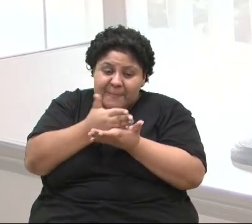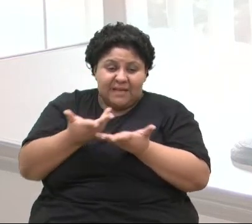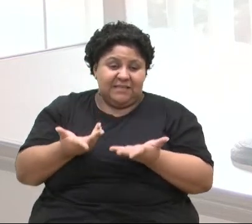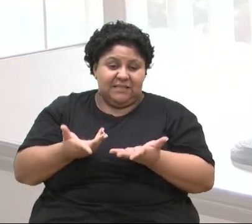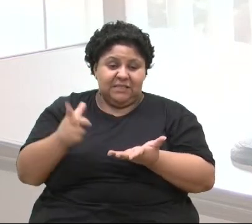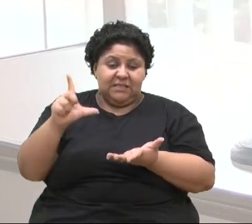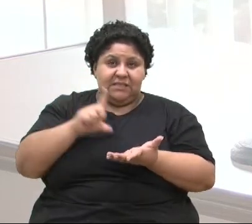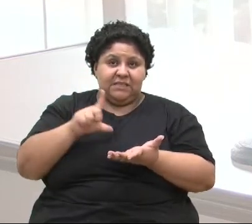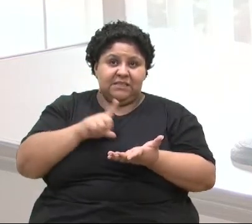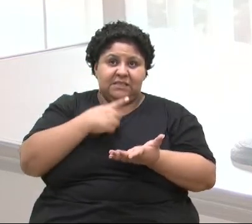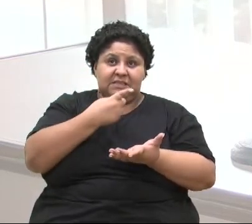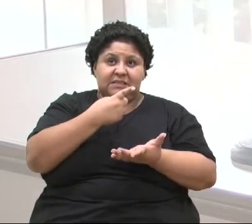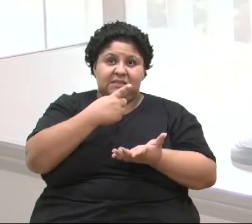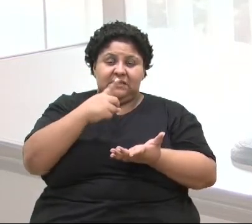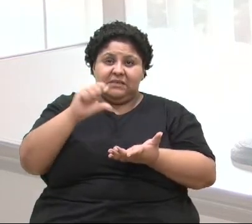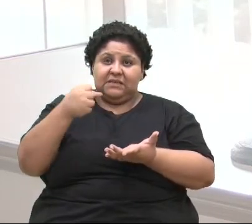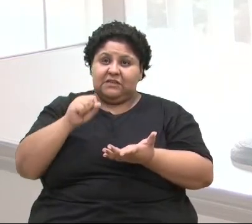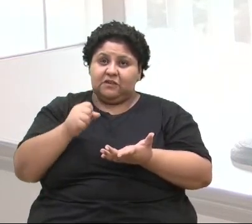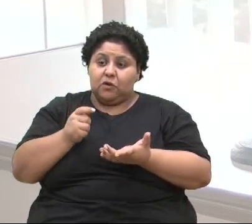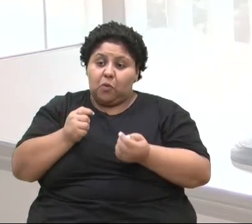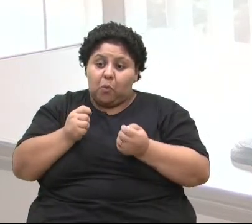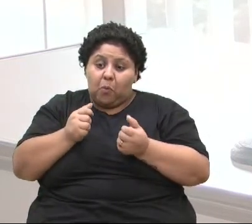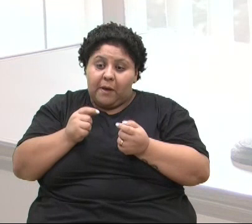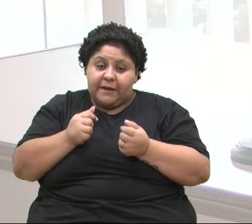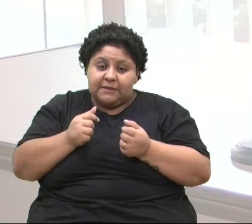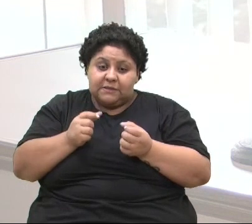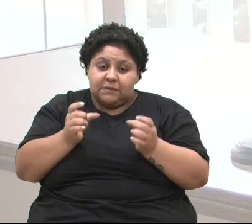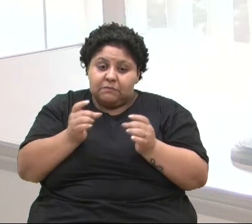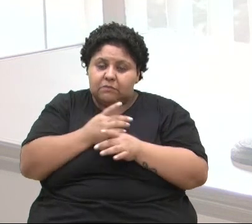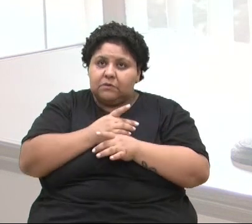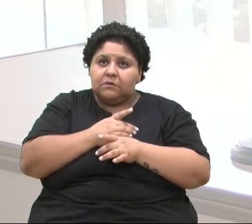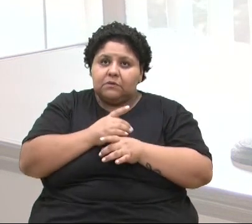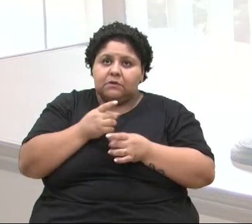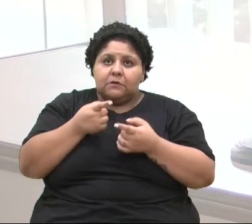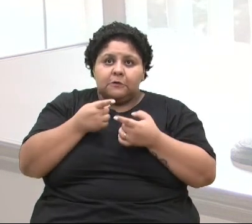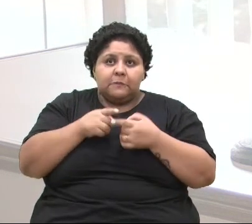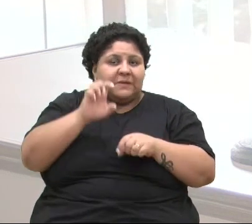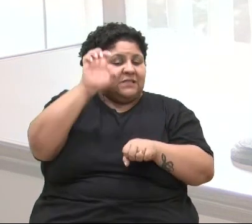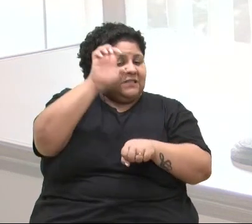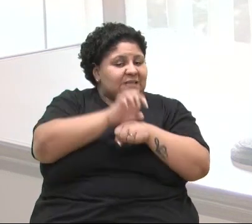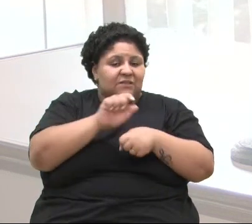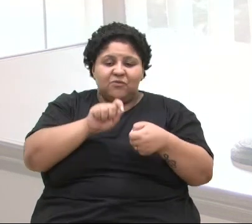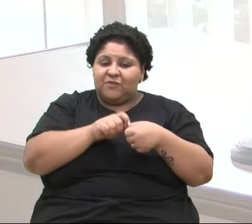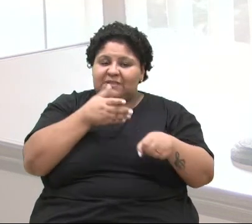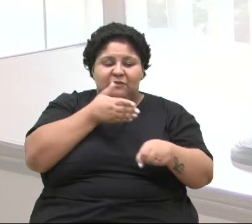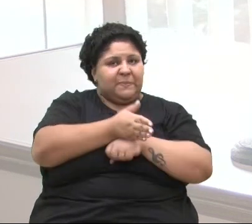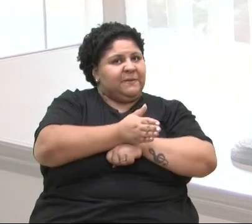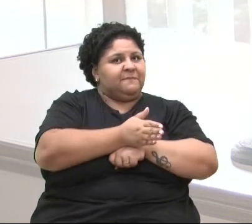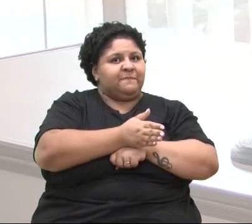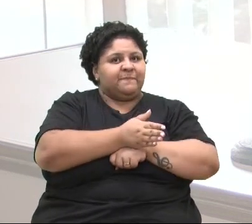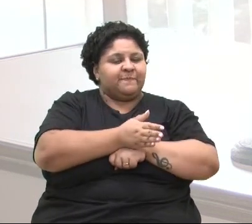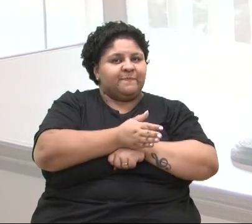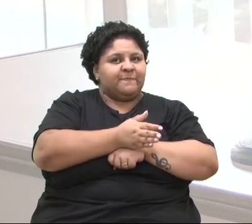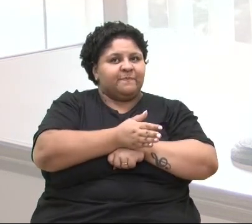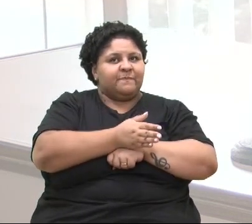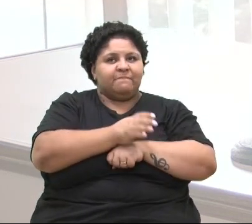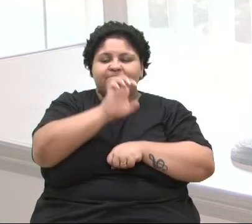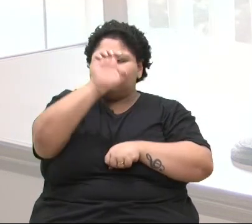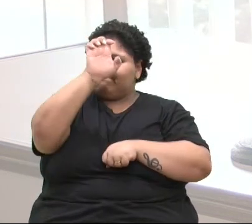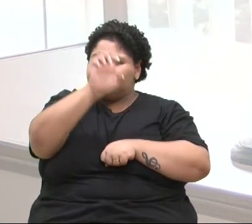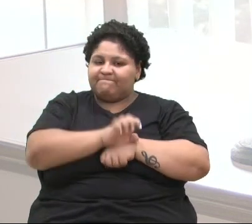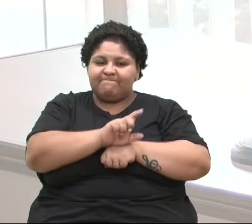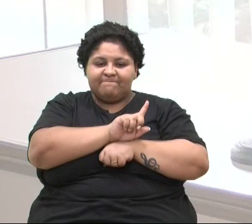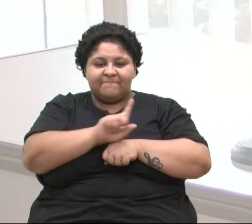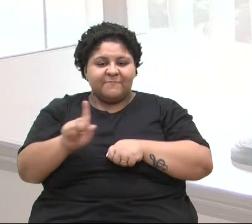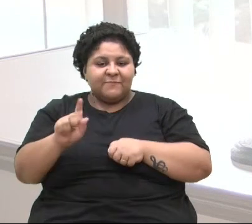tivéssemos com 118, acho que nós estaríamos quase resolvendo. Só que o Estado não faz a sua parte, está ali os números. Então, o Estado não faz a